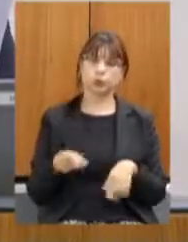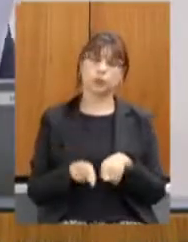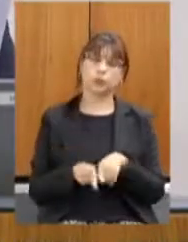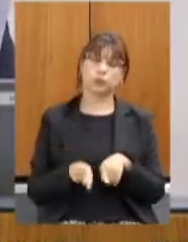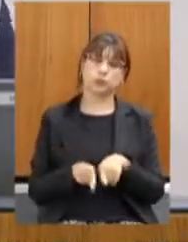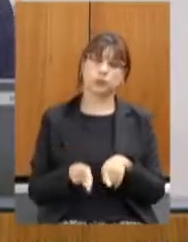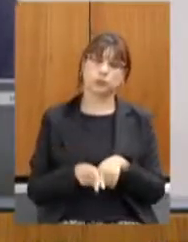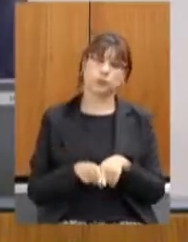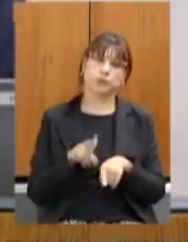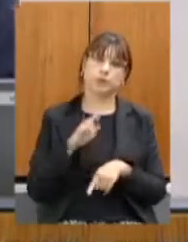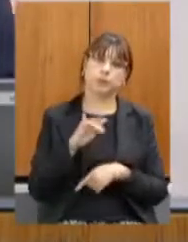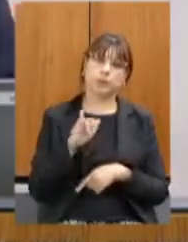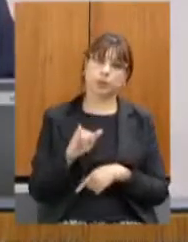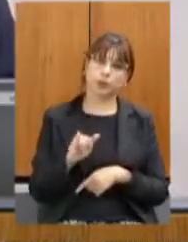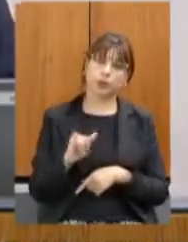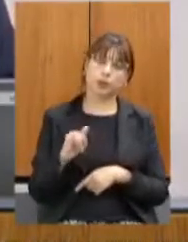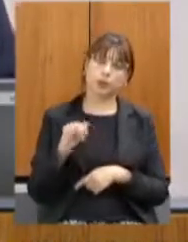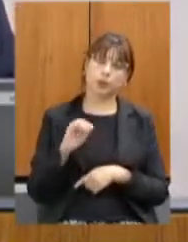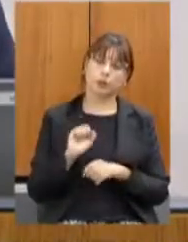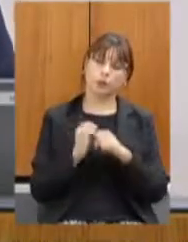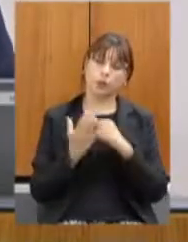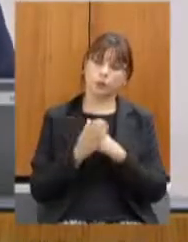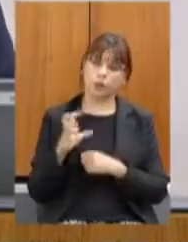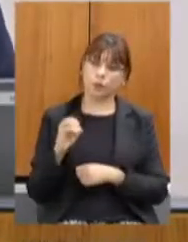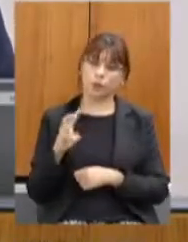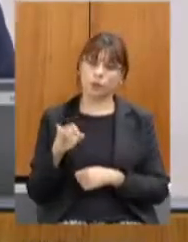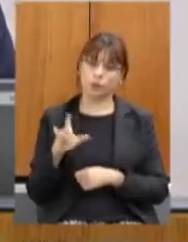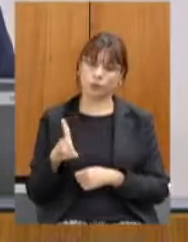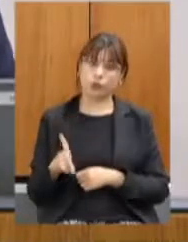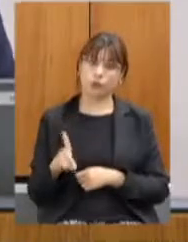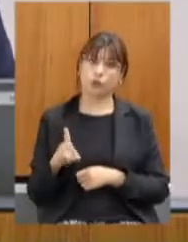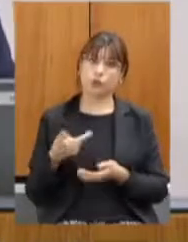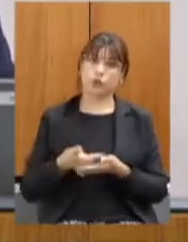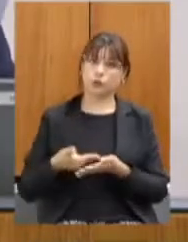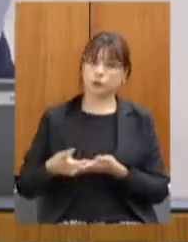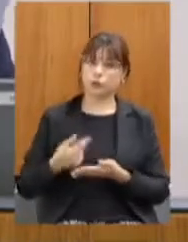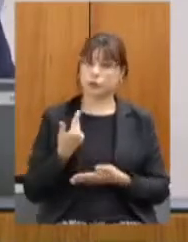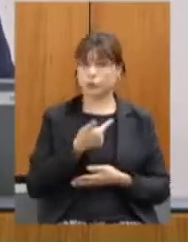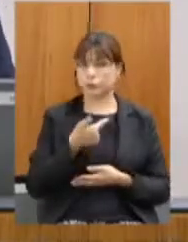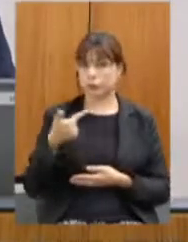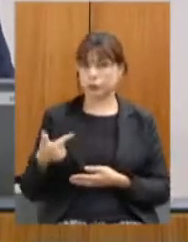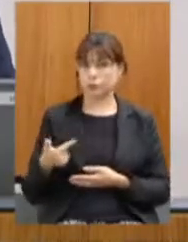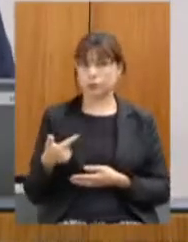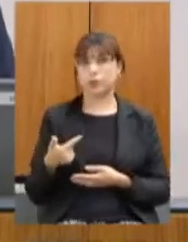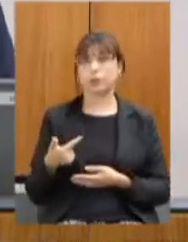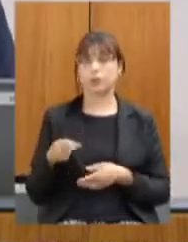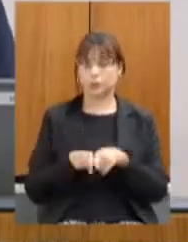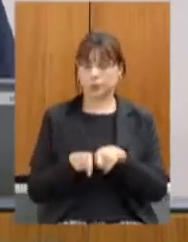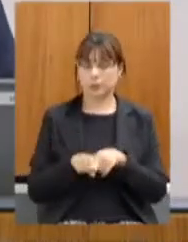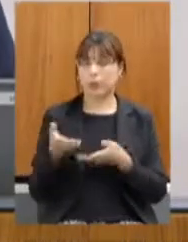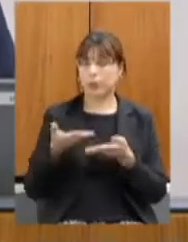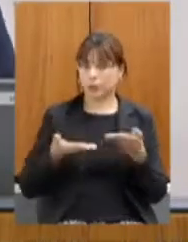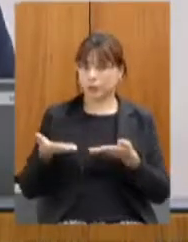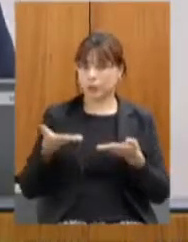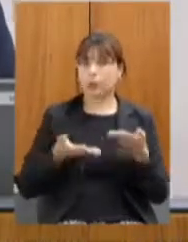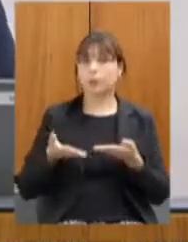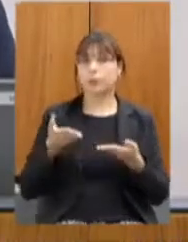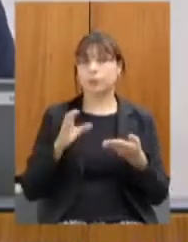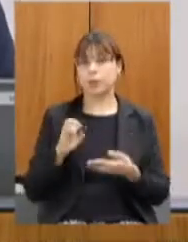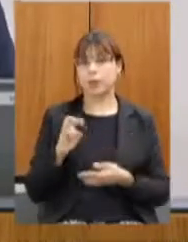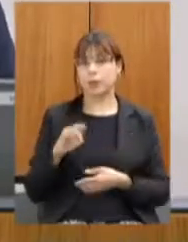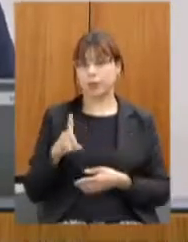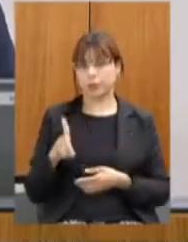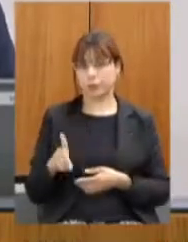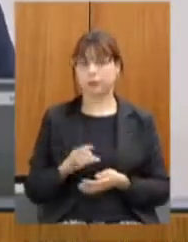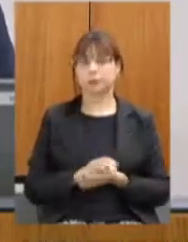UTI convite com 20 leitos por ser a referência em tratamento de cor verde 19 referência